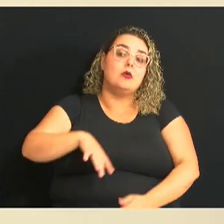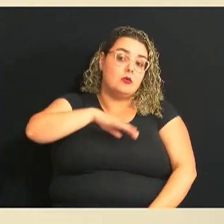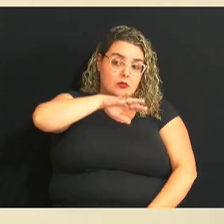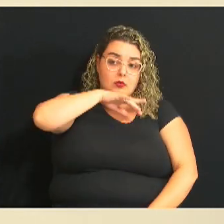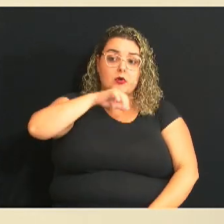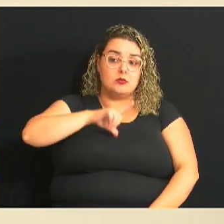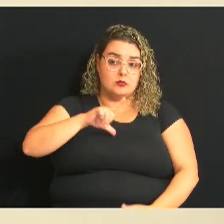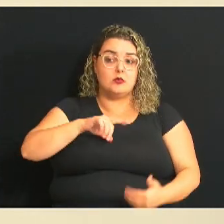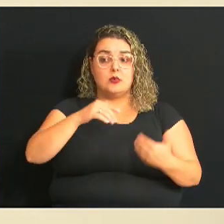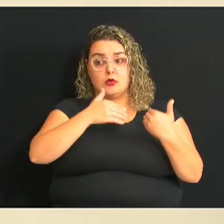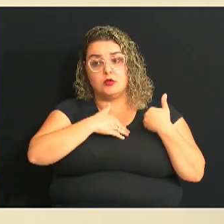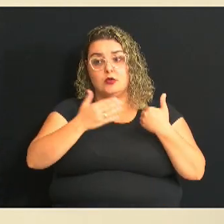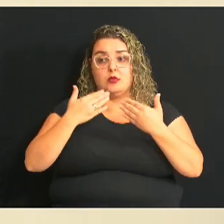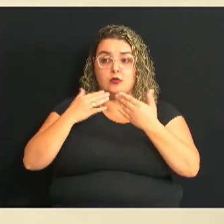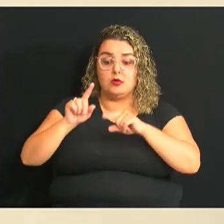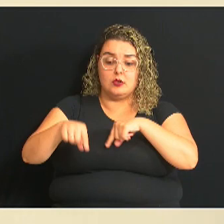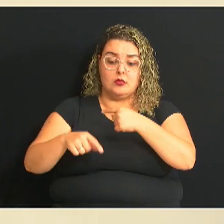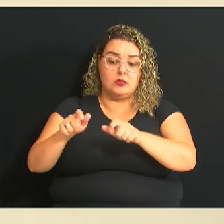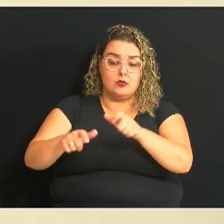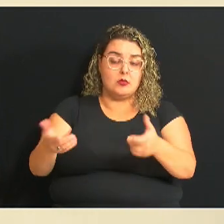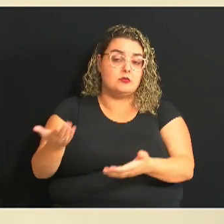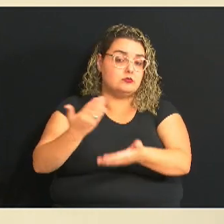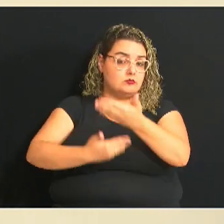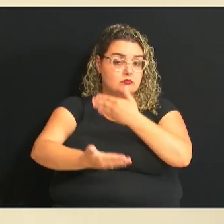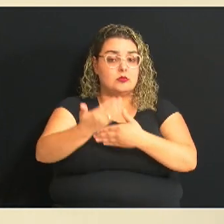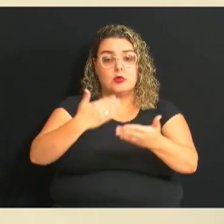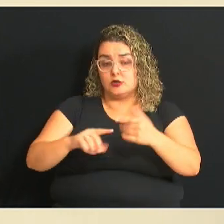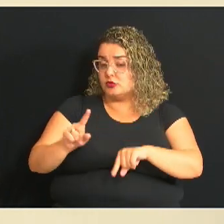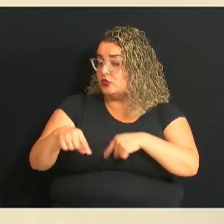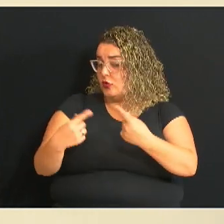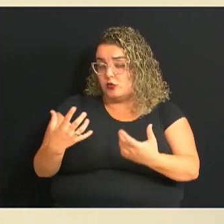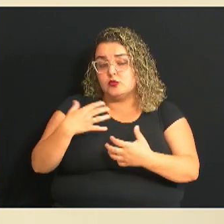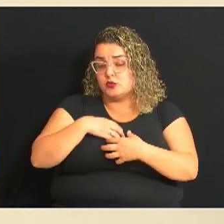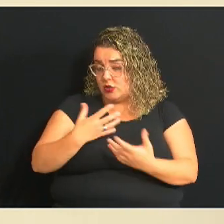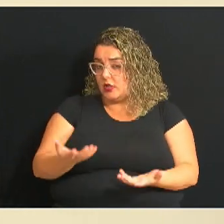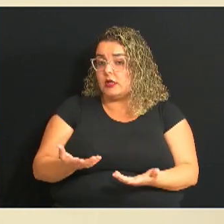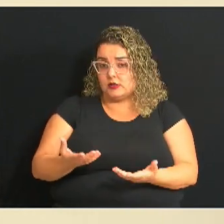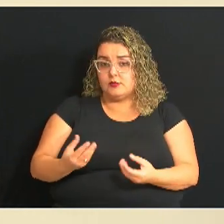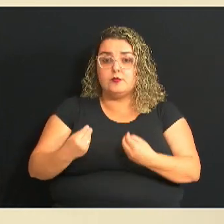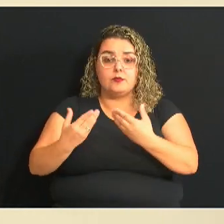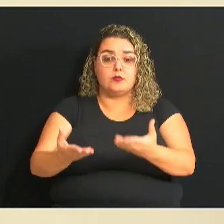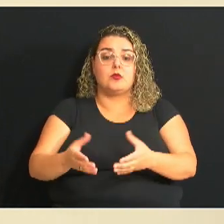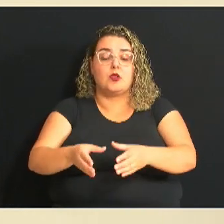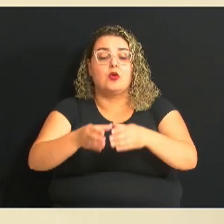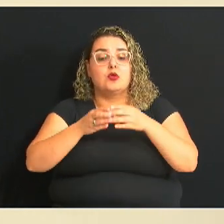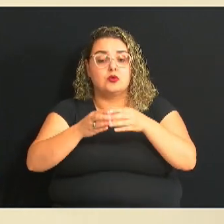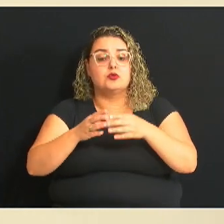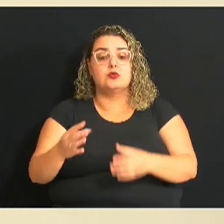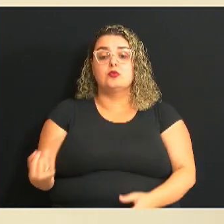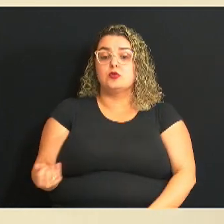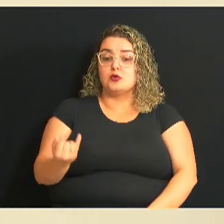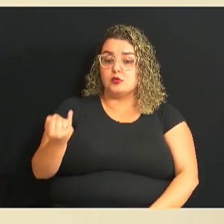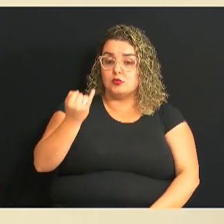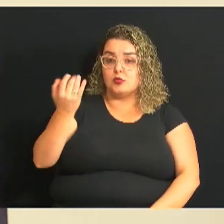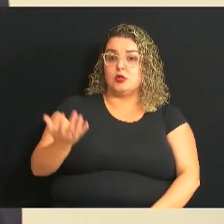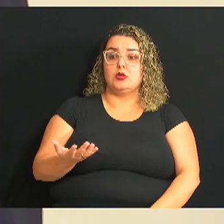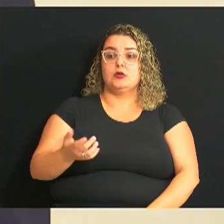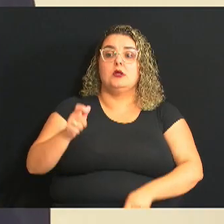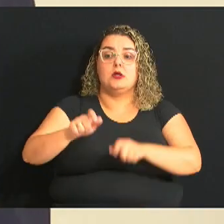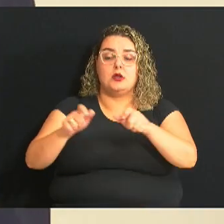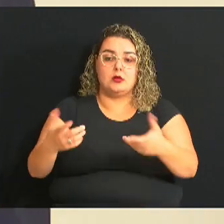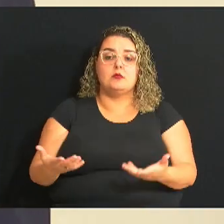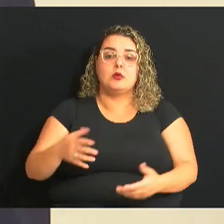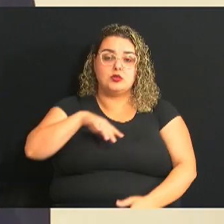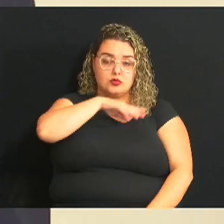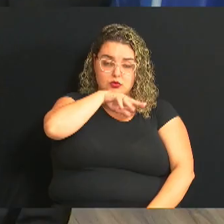pode estar conversando com outras pessoas e interagindo de alguma forma. Então isso daí traz uma convivência muito importante entre as pessoas e os